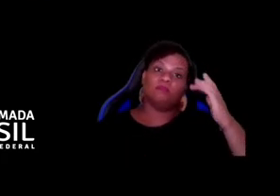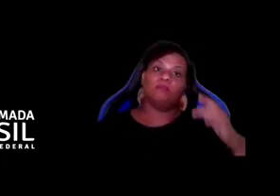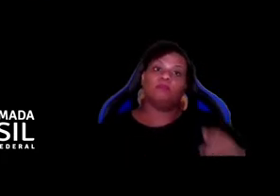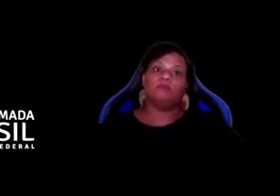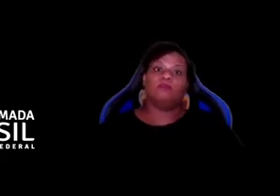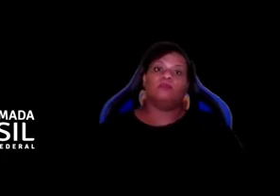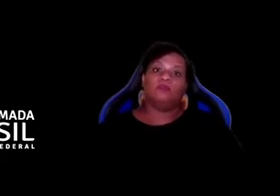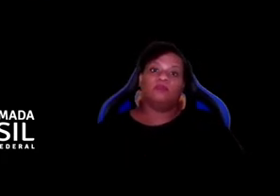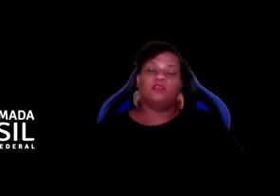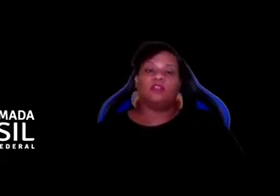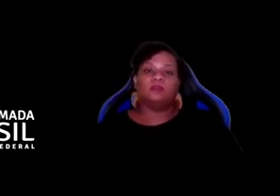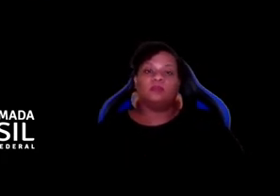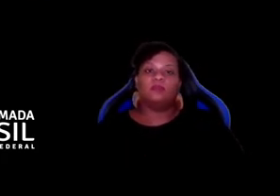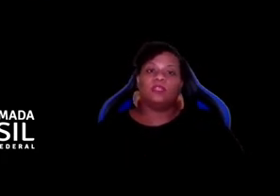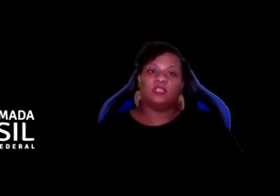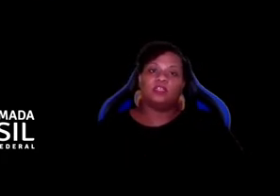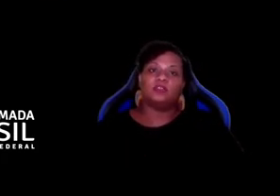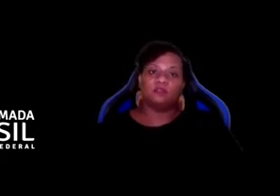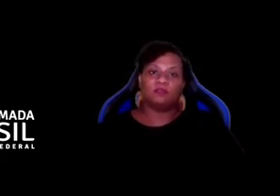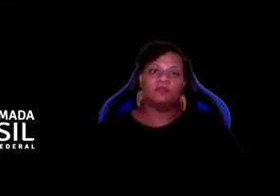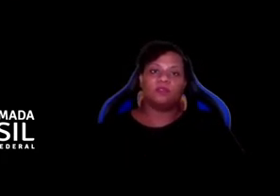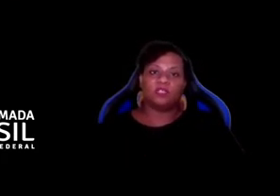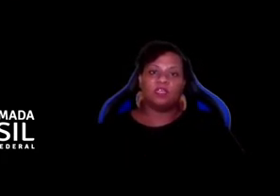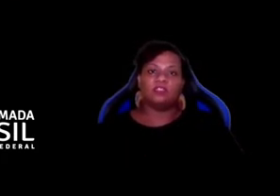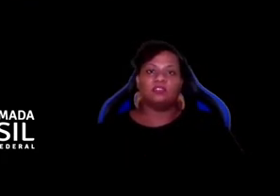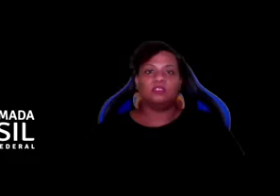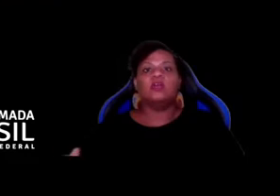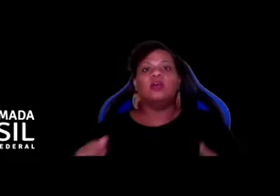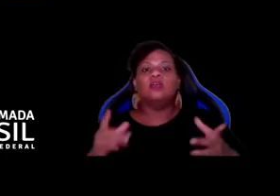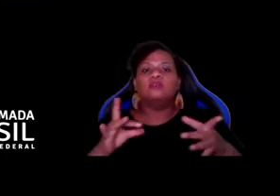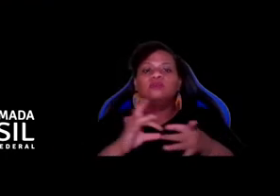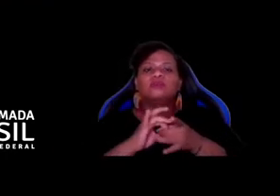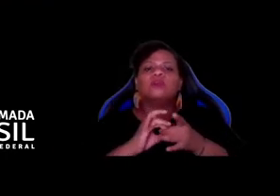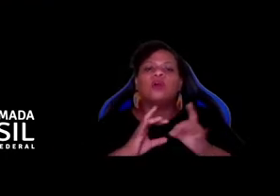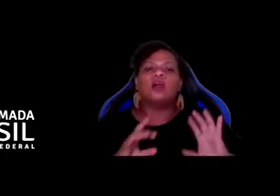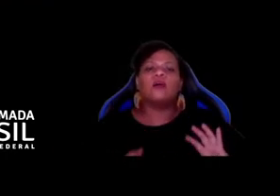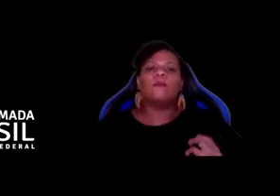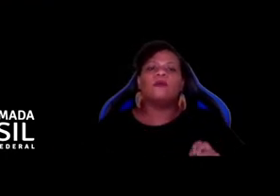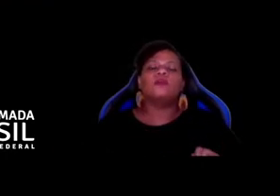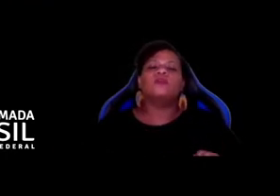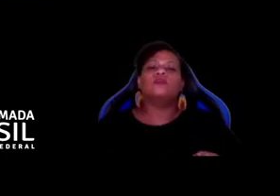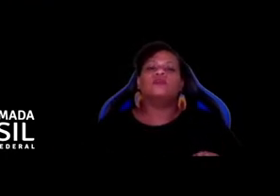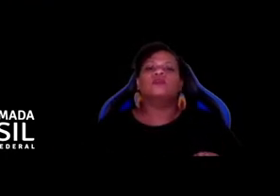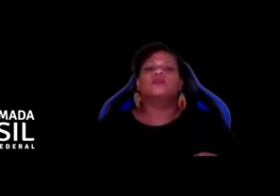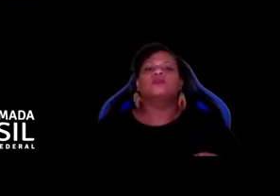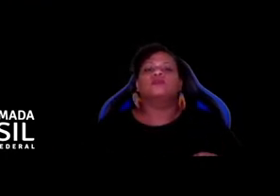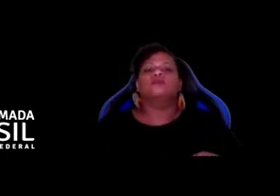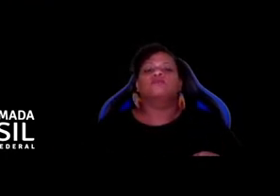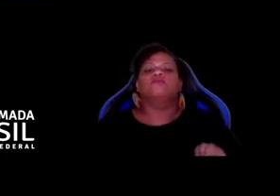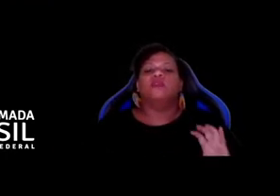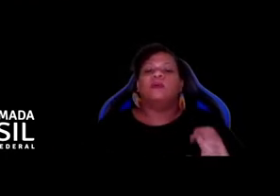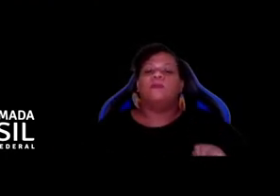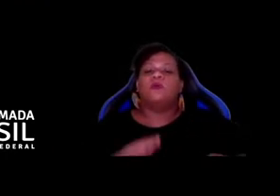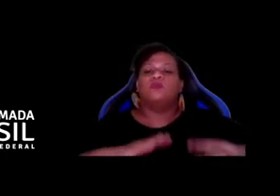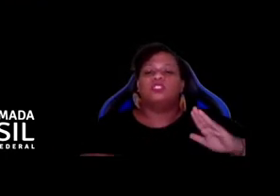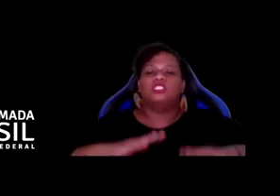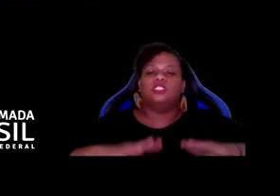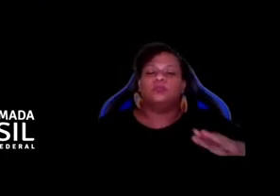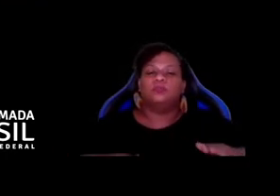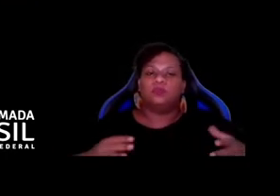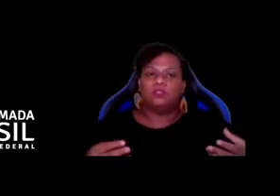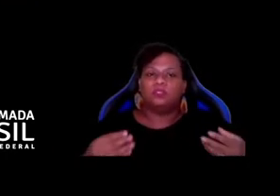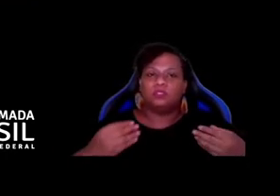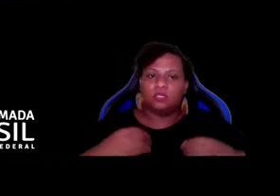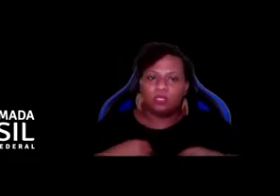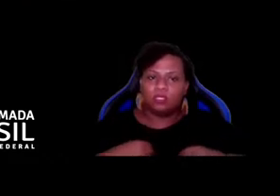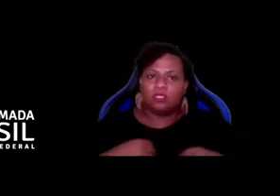essa corrente, com esse tocar amoroso dos tambores, foi recebido de uma